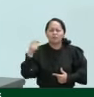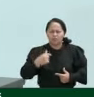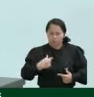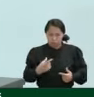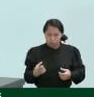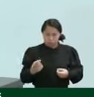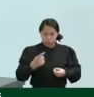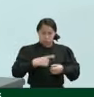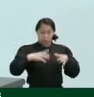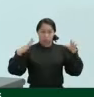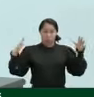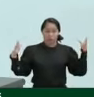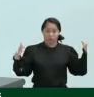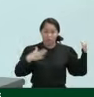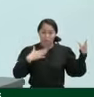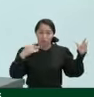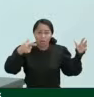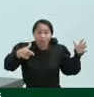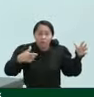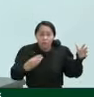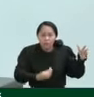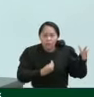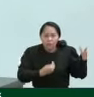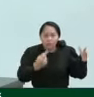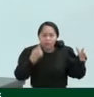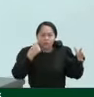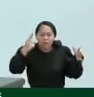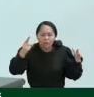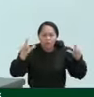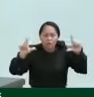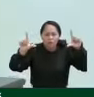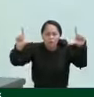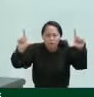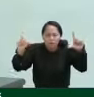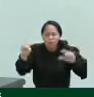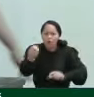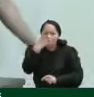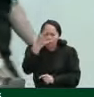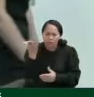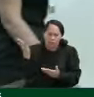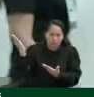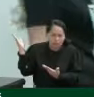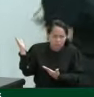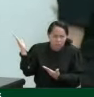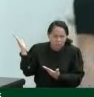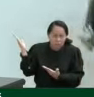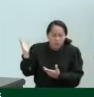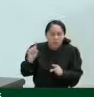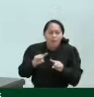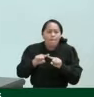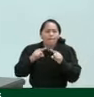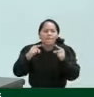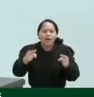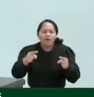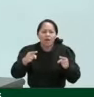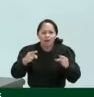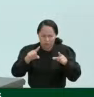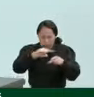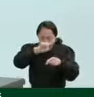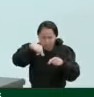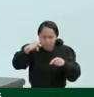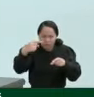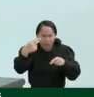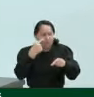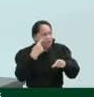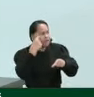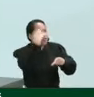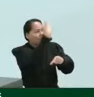para trás falei não vou entrar aqui é impossível com uma foto daquela tá ali mas e a pressão depois vocês olham naquele